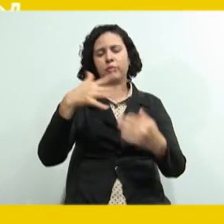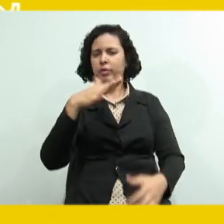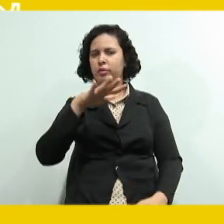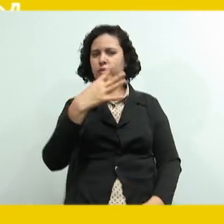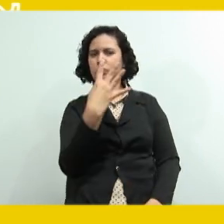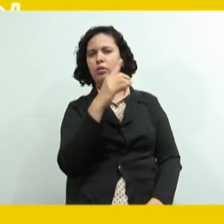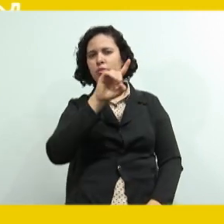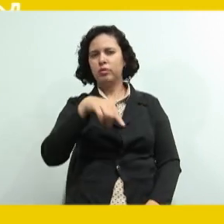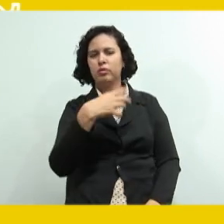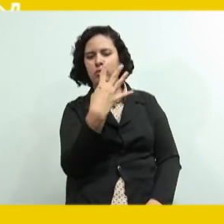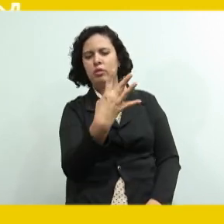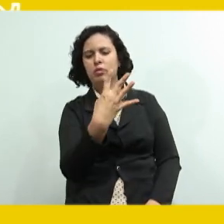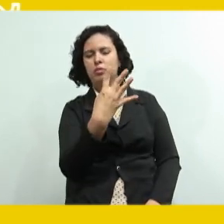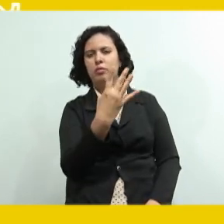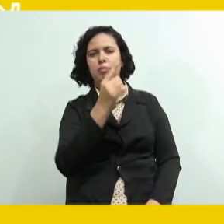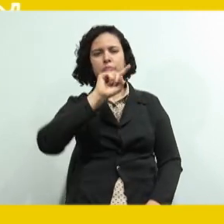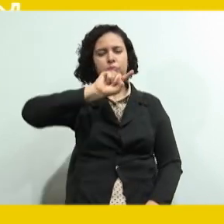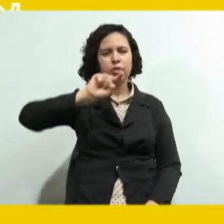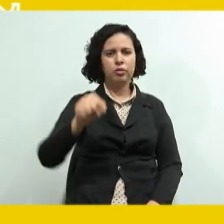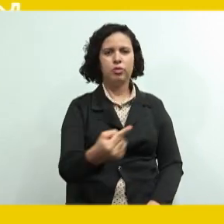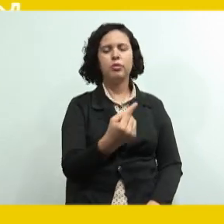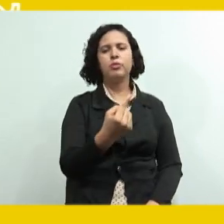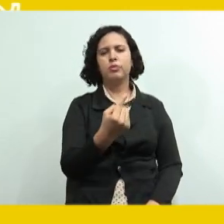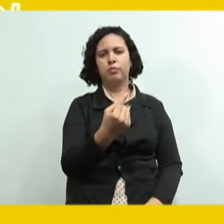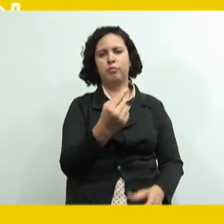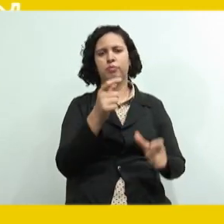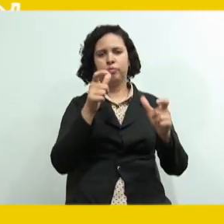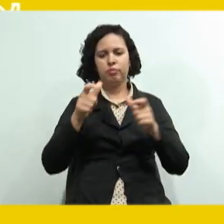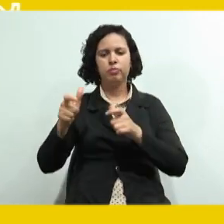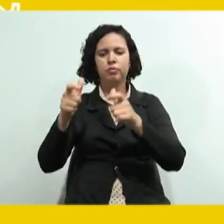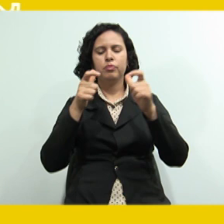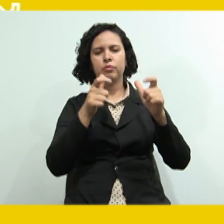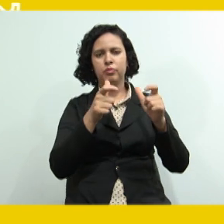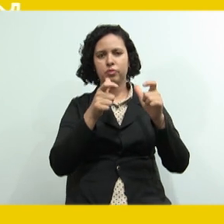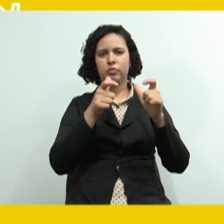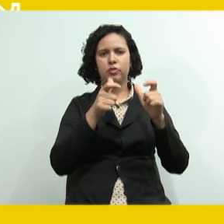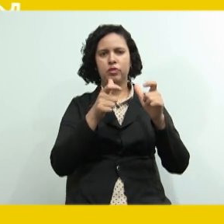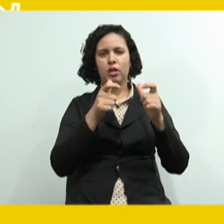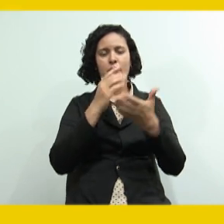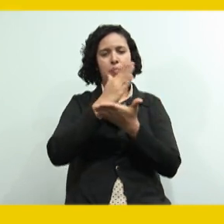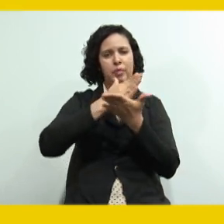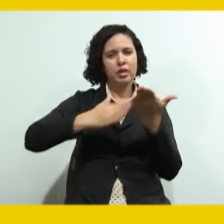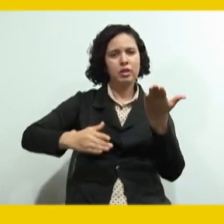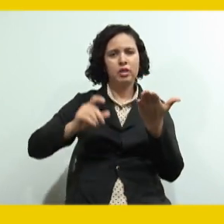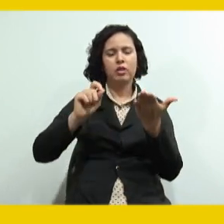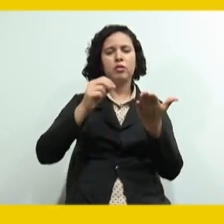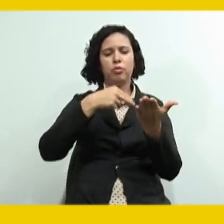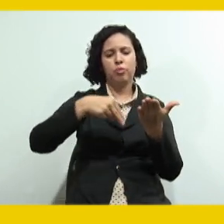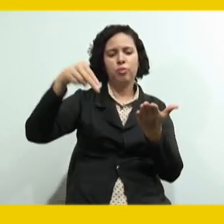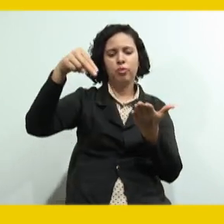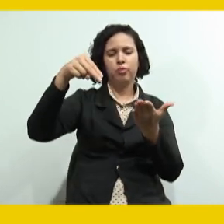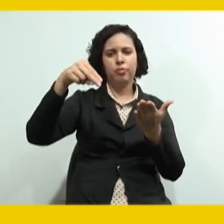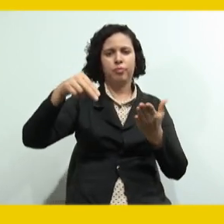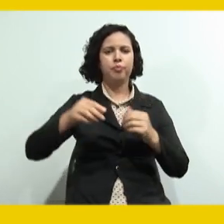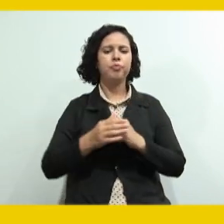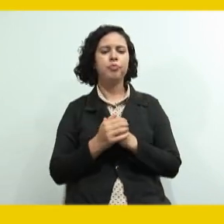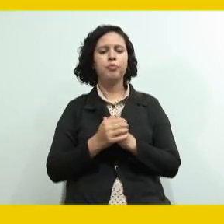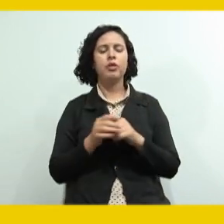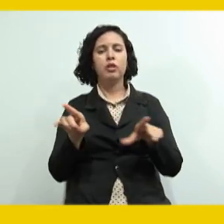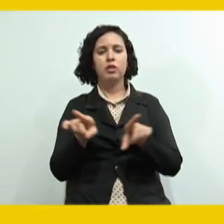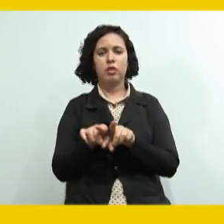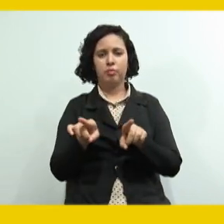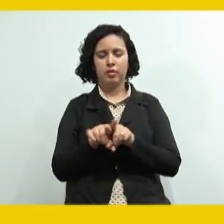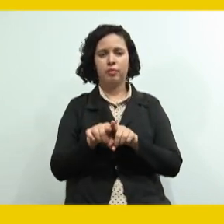4,4 milhões de estabelecimentos, sendo que a metade deles concentra-se na região Nordeste. De acordo ainda com o censo, a